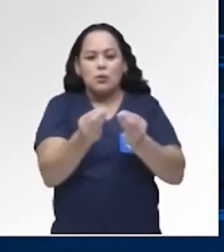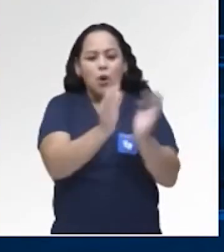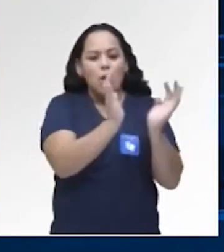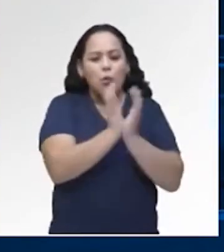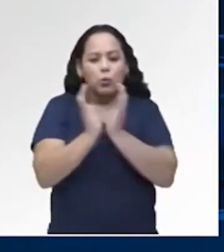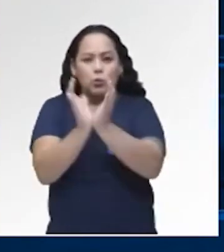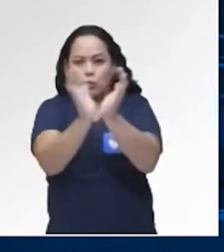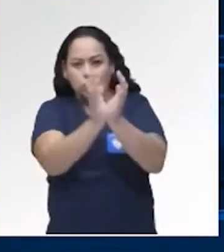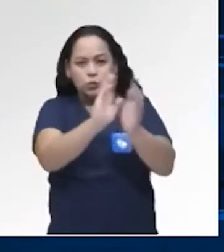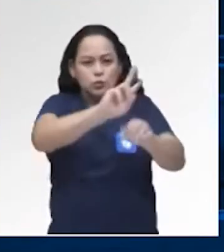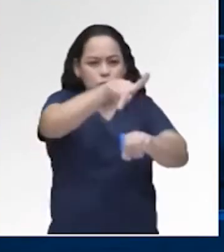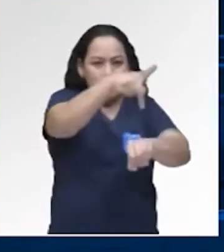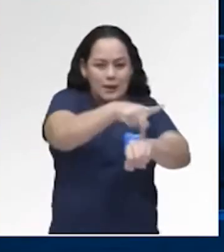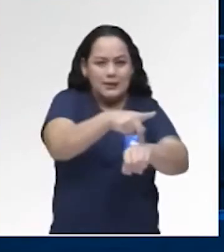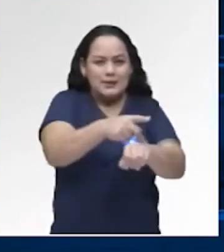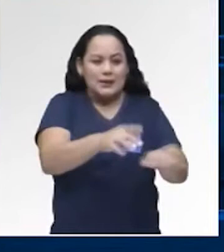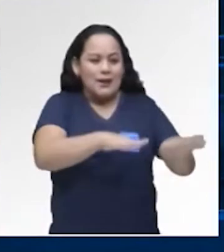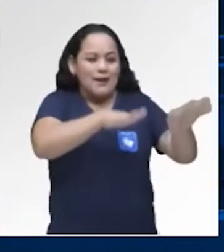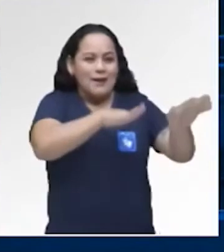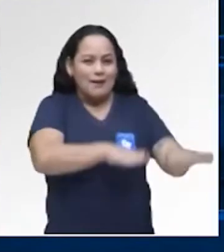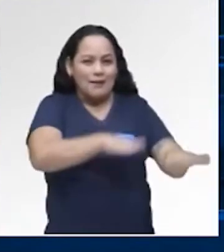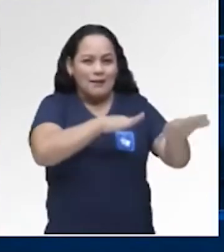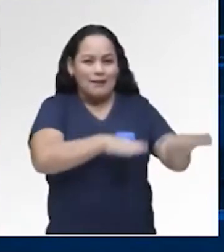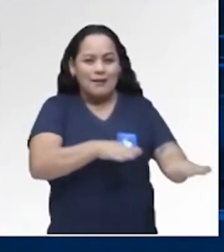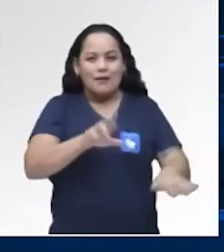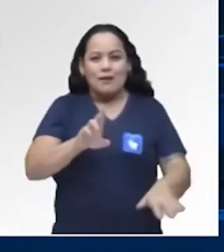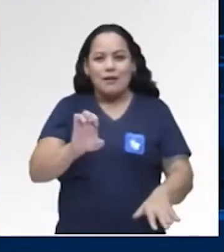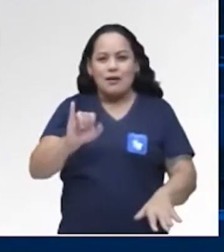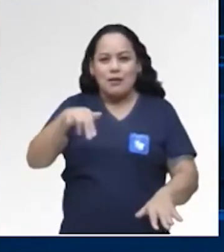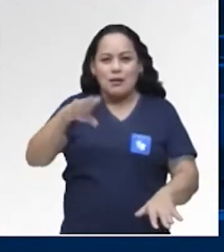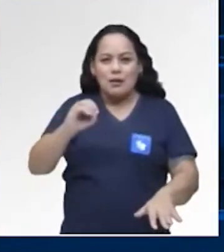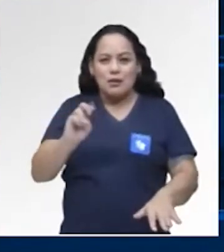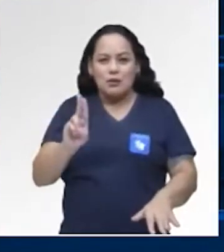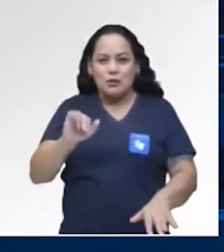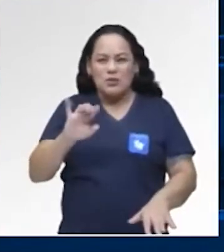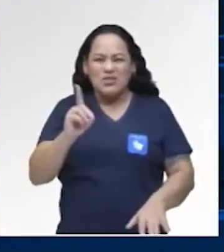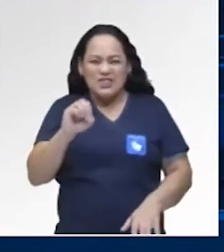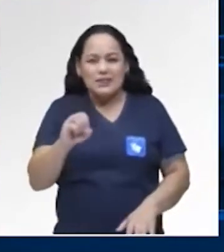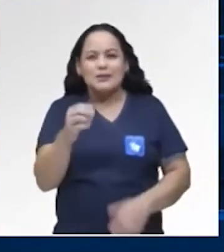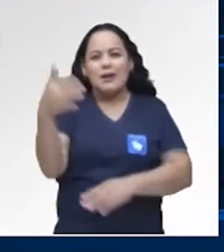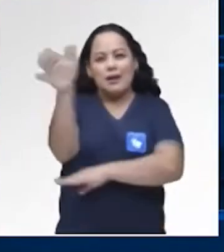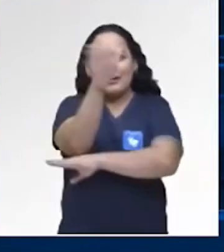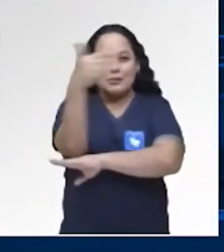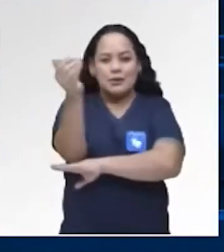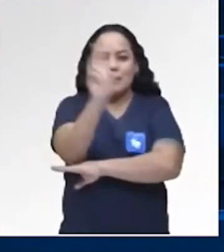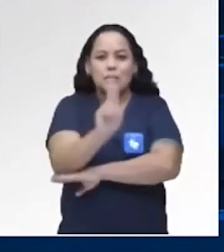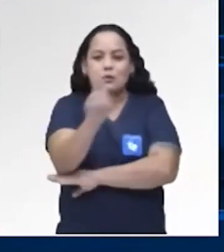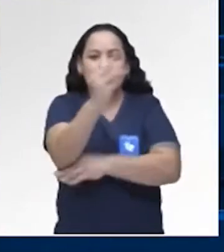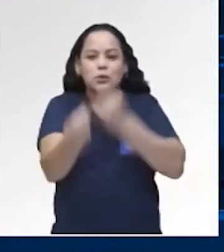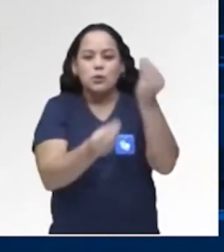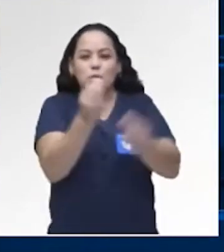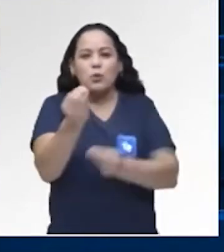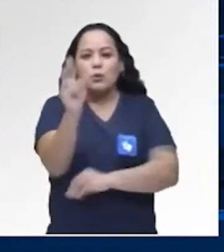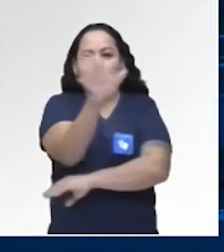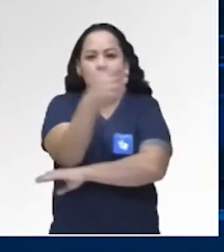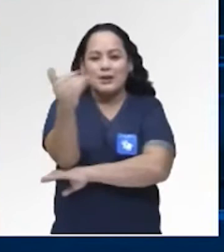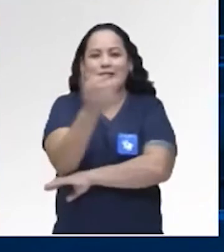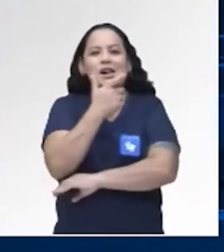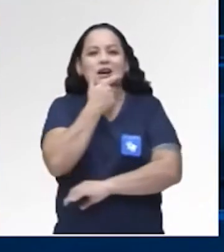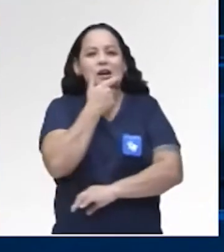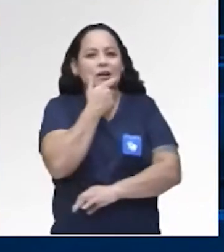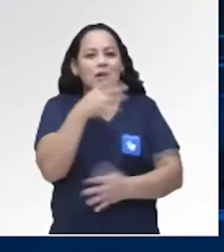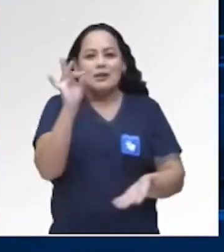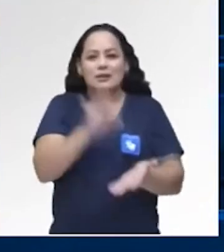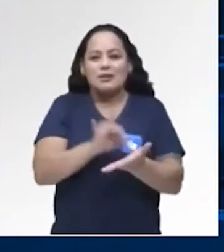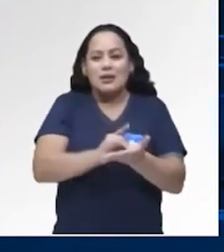de países que é o Reino Unido, the United Kingdom, que por vezes essa bandeira é utilizada como sendo a bandeira aí da Inglaterra. Na verdade,